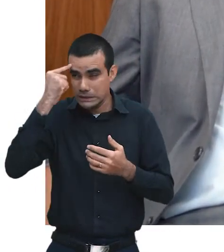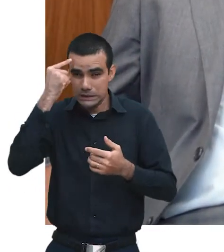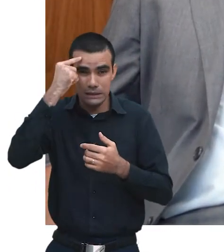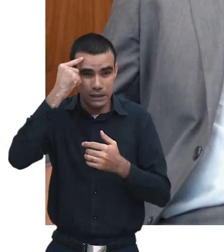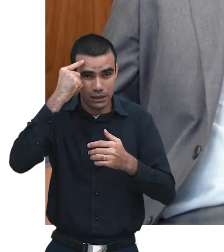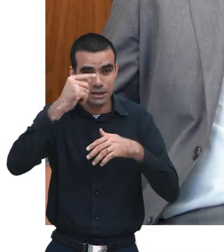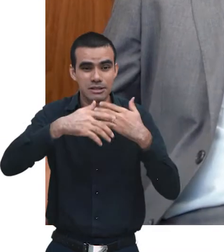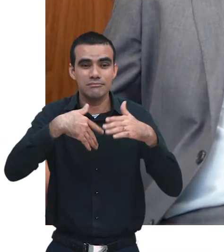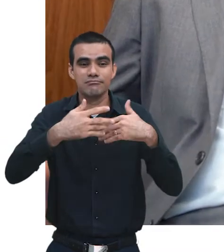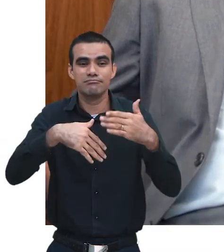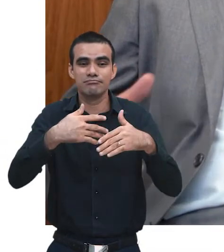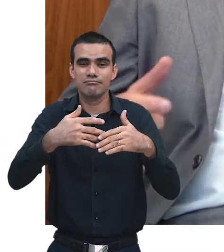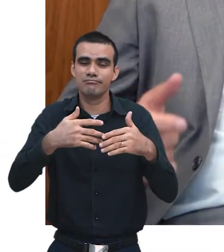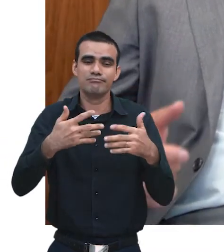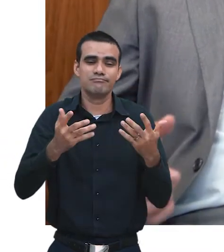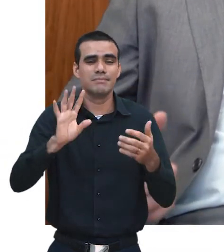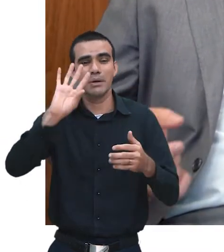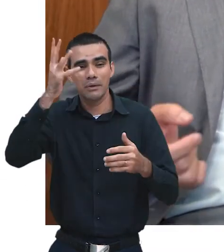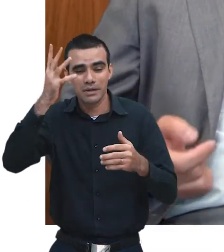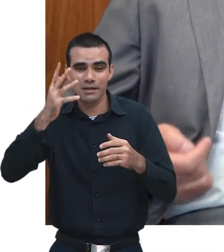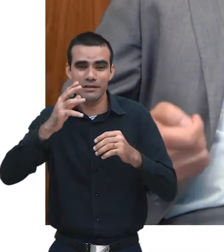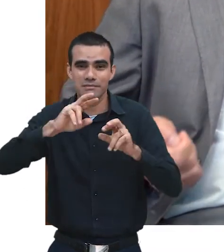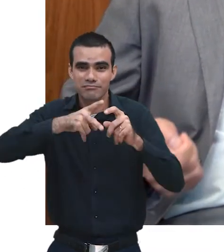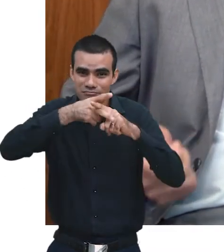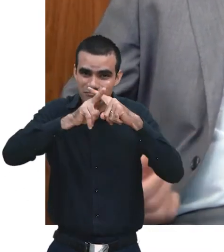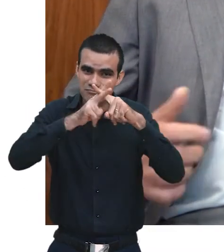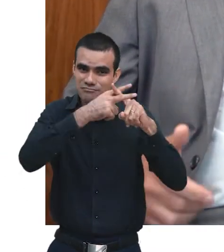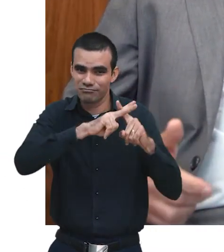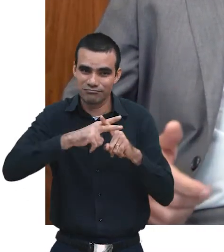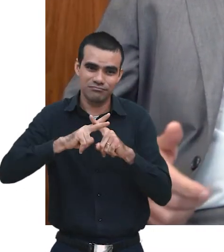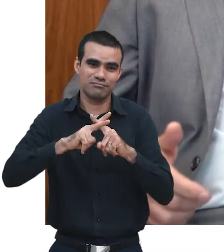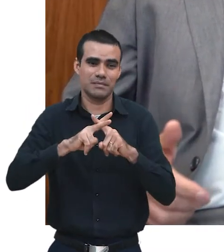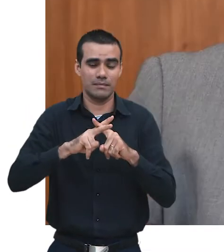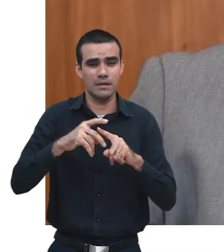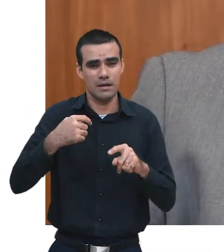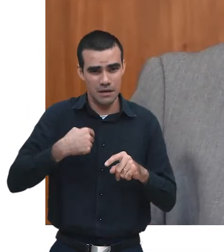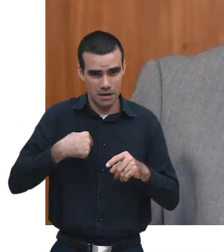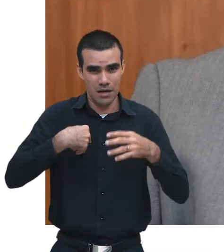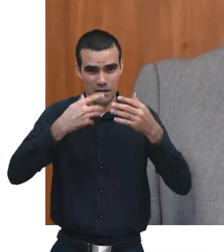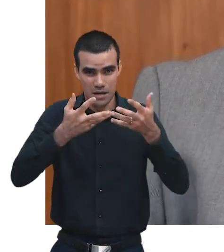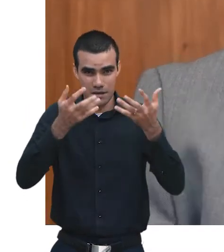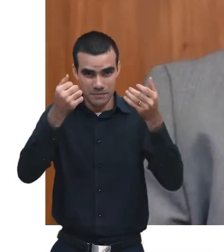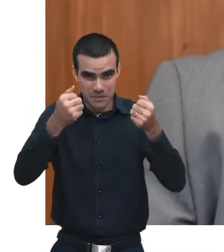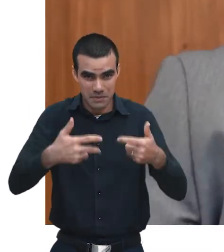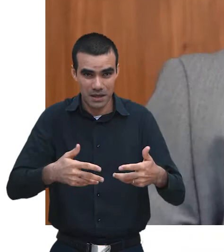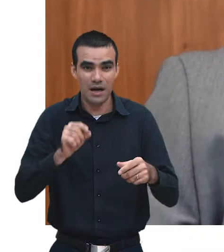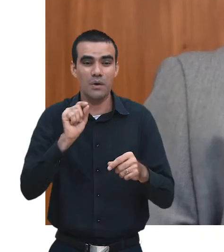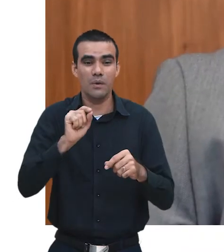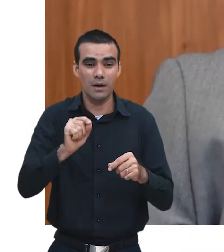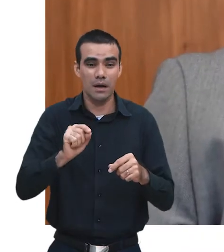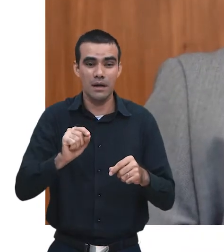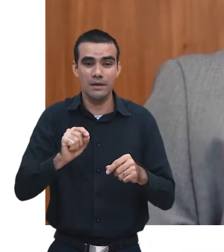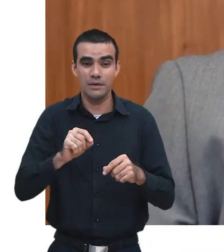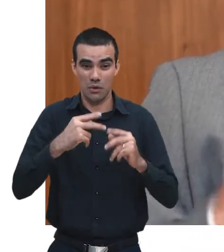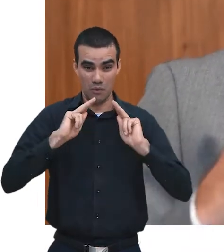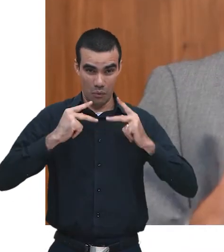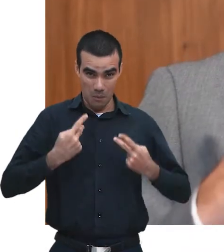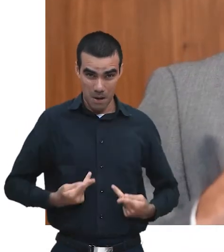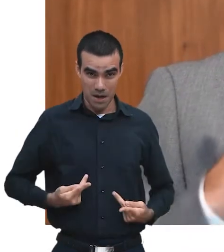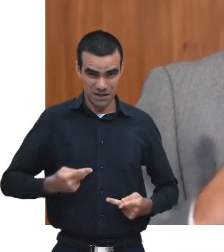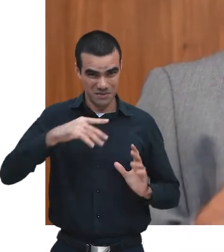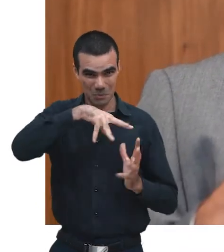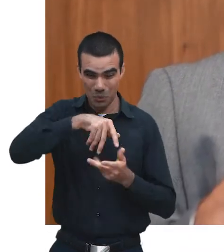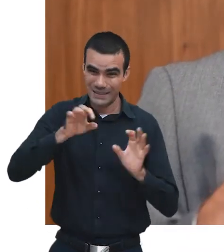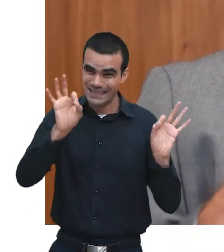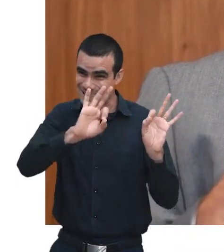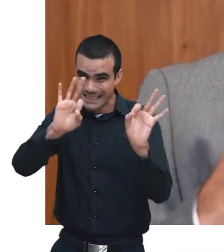não resolvida por falta de um bom, talvez um bom ajuste às situações da vida. Eu gostaria até de comentar, Calil, que não tem nenhum ser